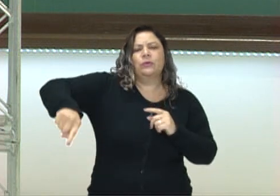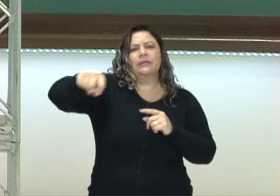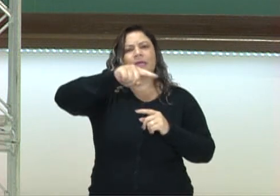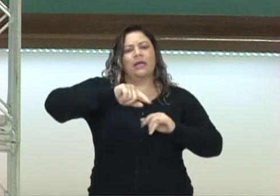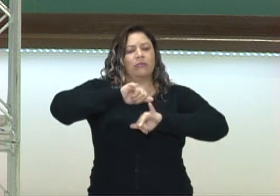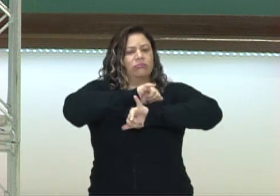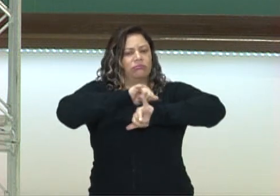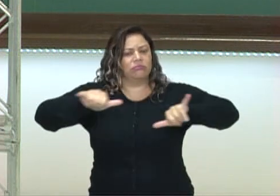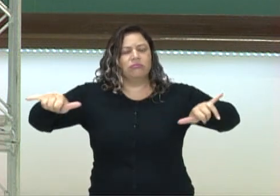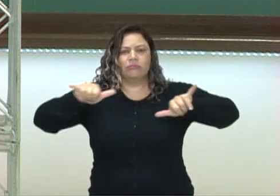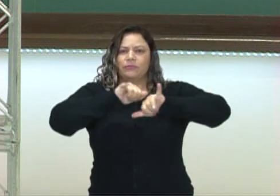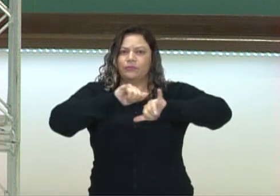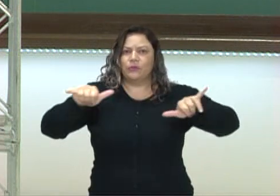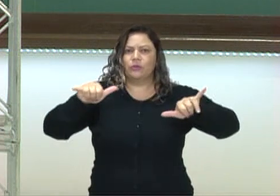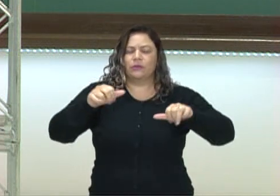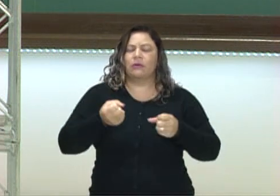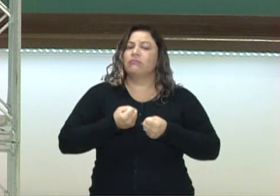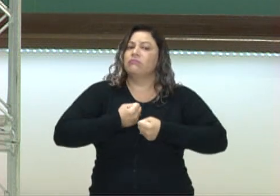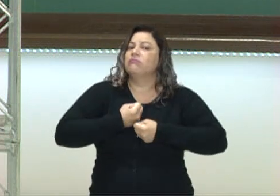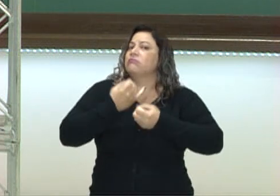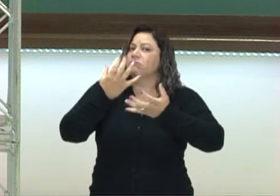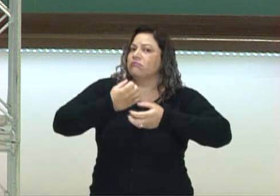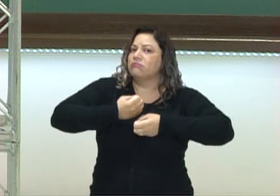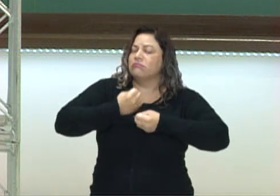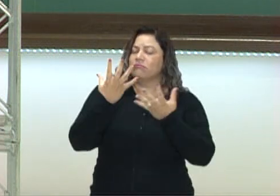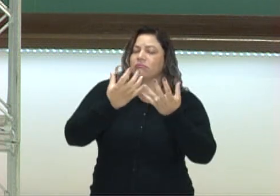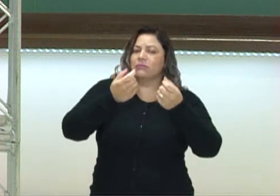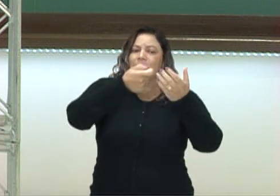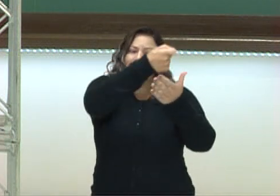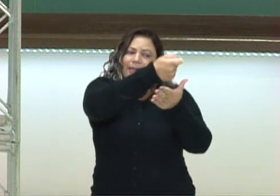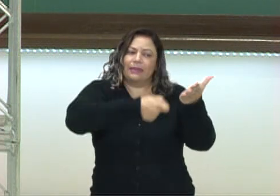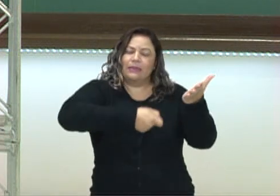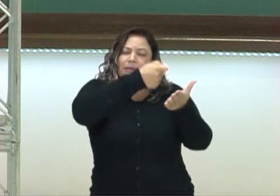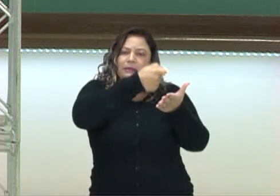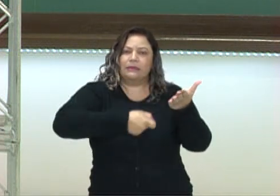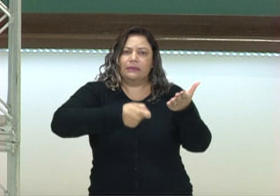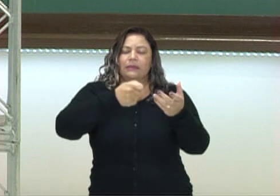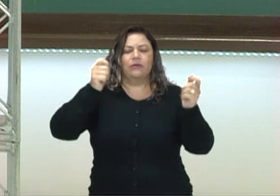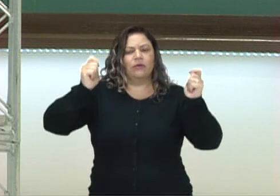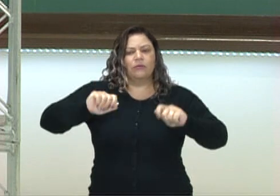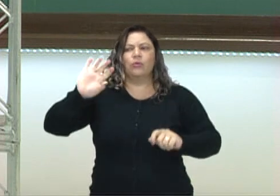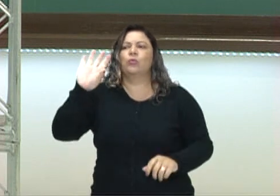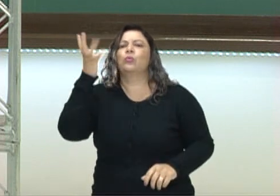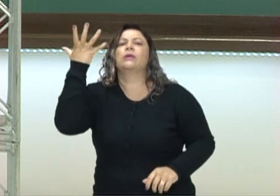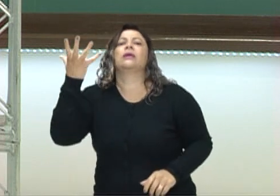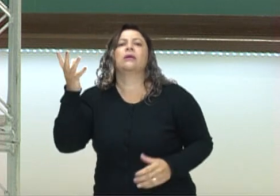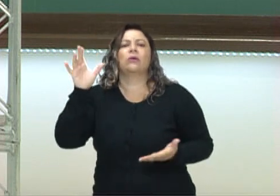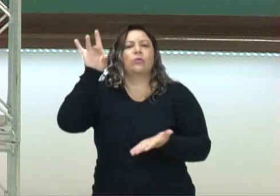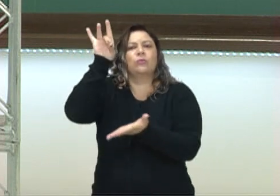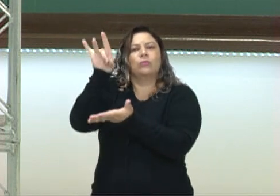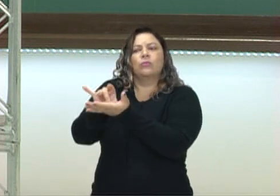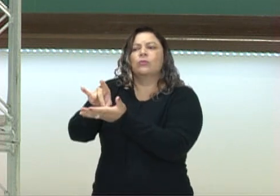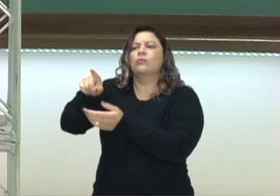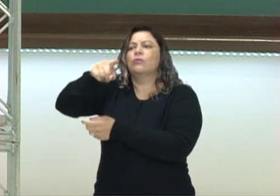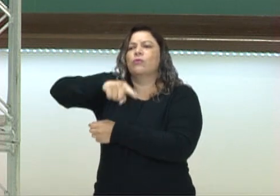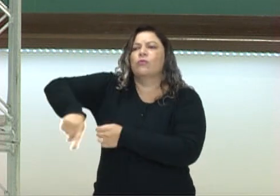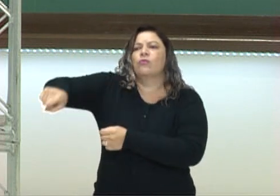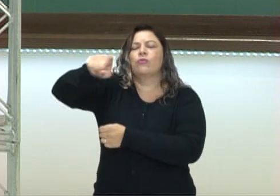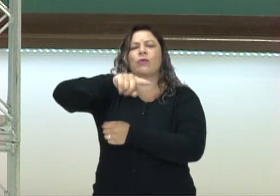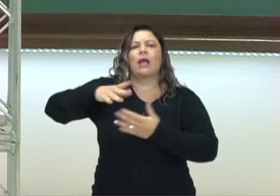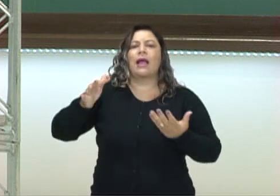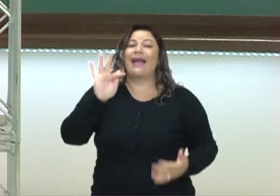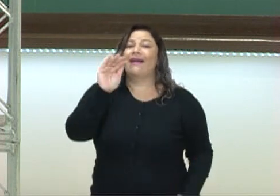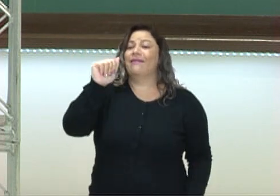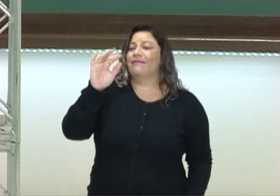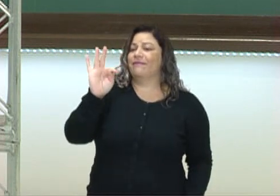noticiar, contar, narrar, descrever alguma situação ocorrida, algum fato ocorrido.